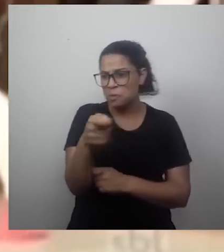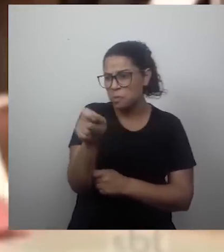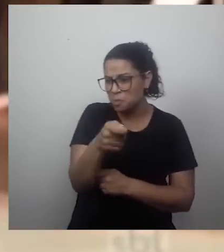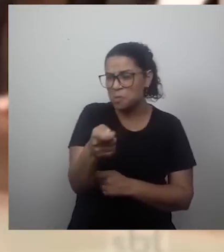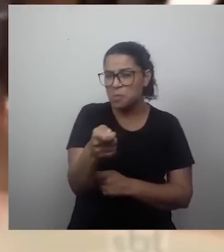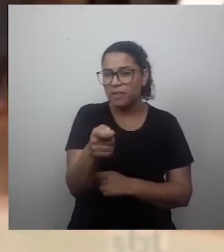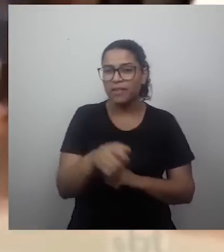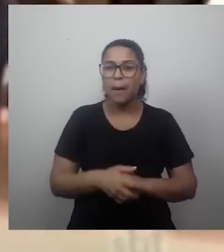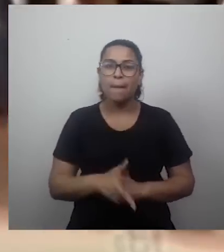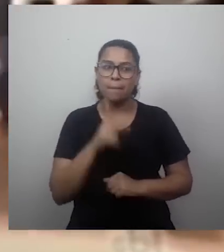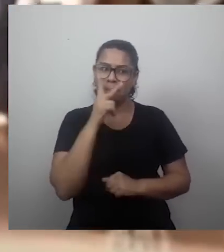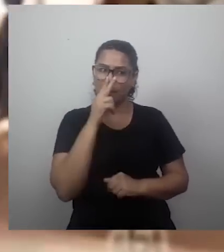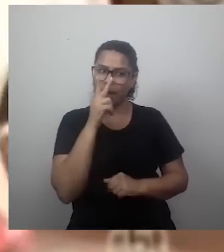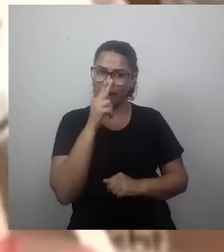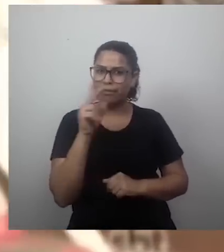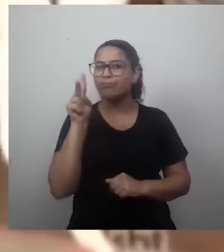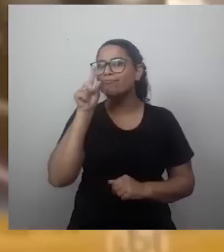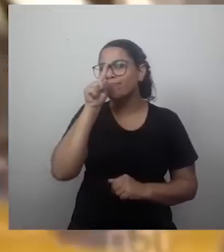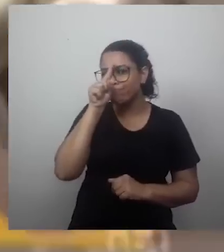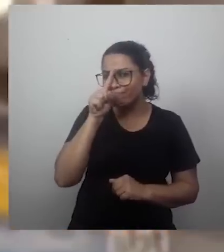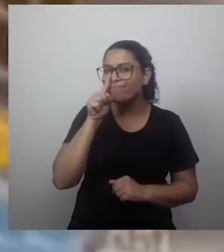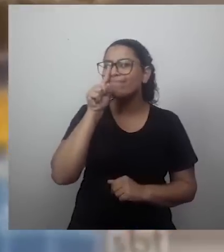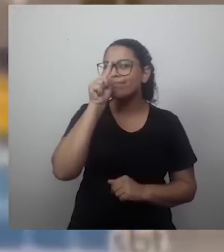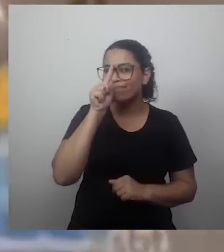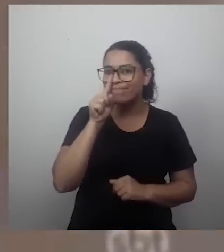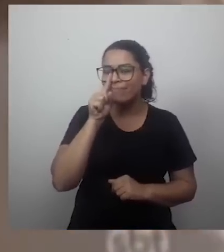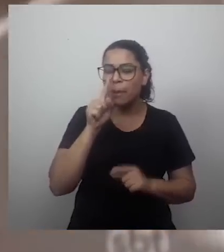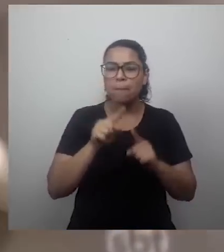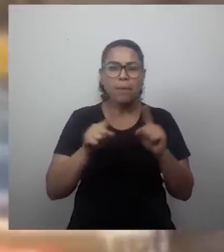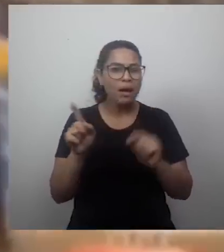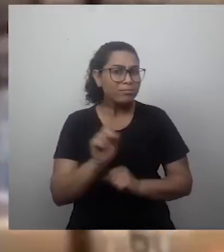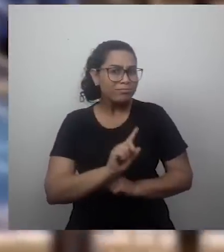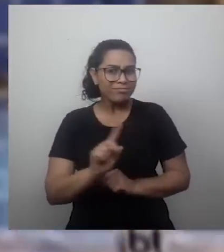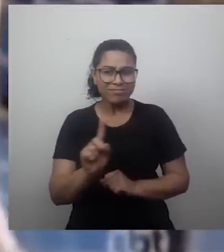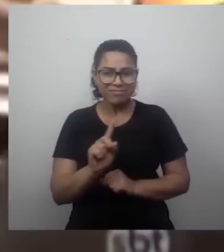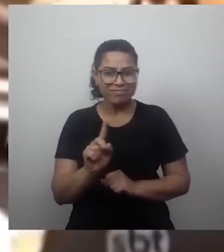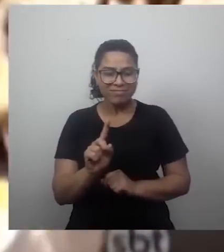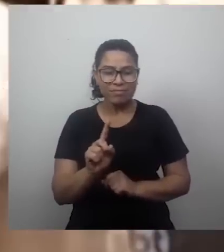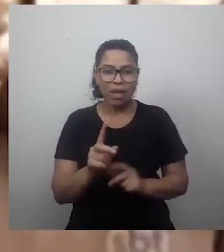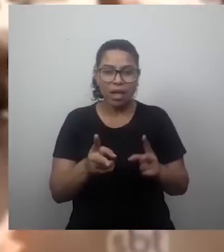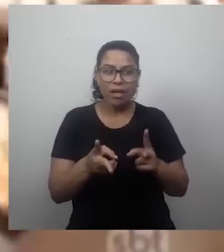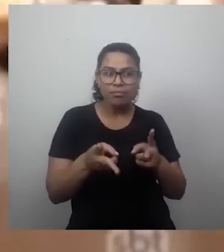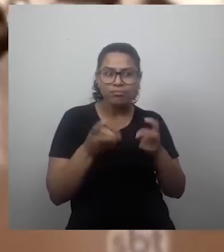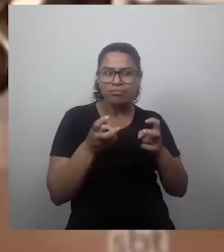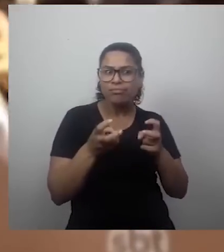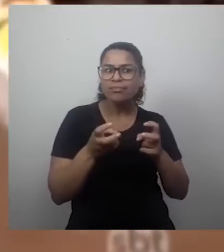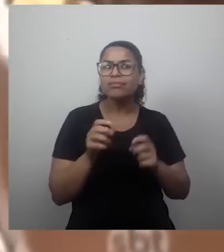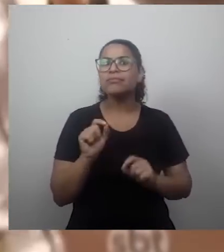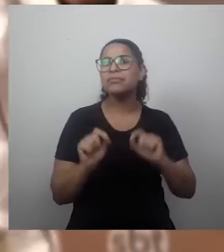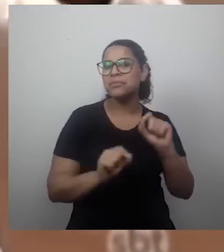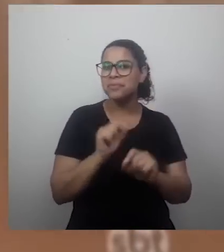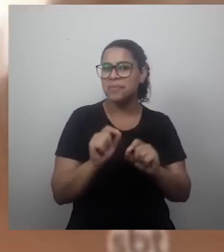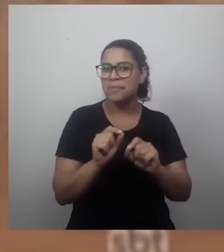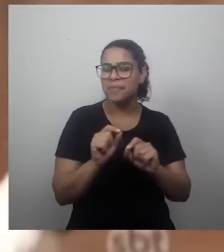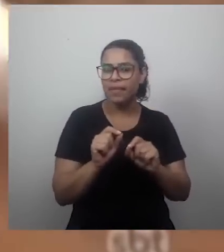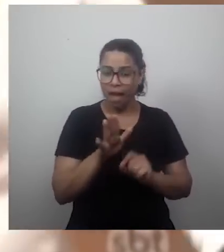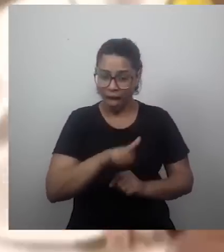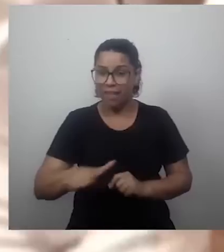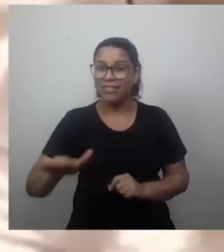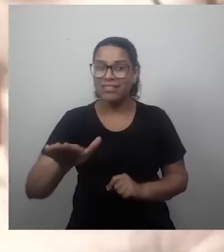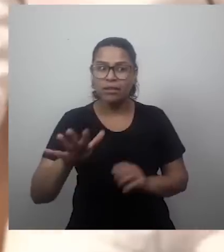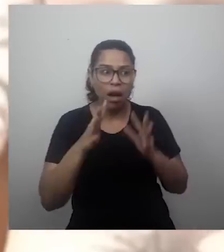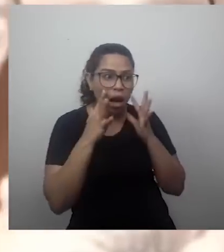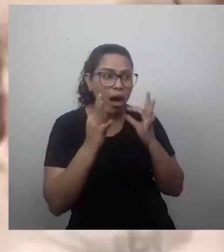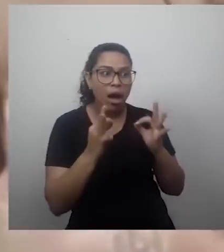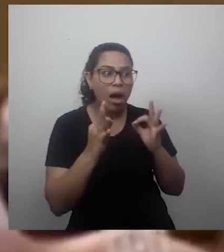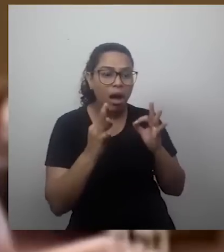pra lá, até parece um esporte perigoso. Mas não é não, e chama a atenção principalmente das